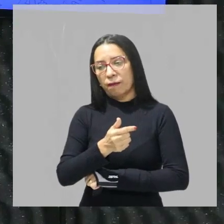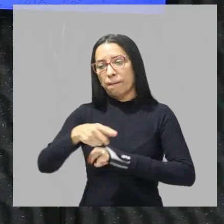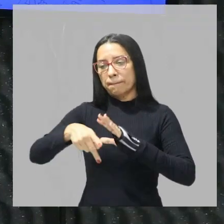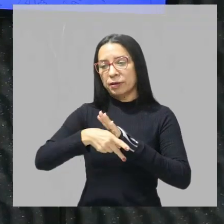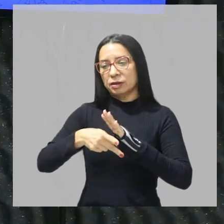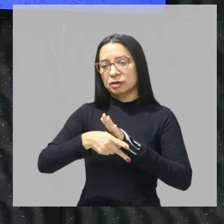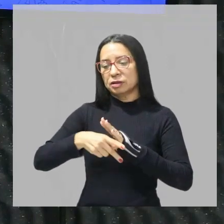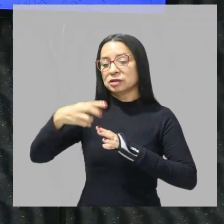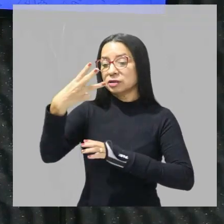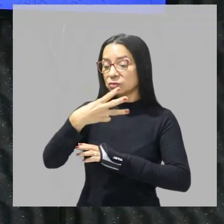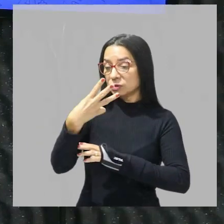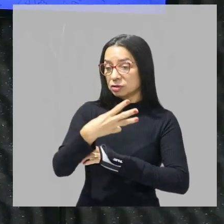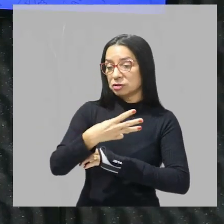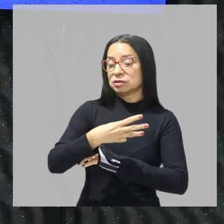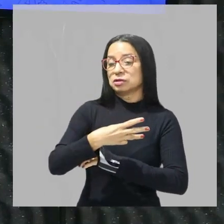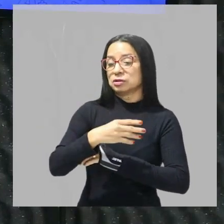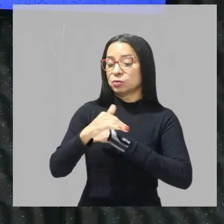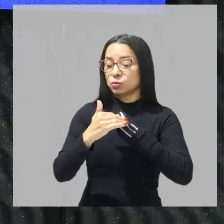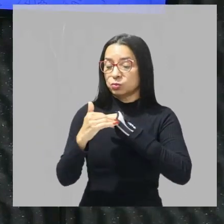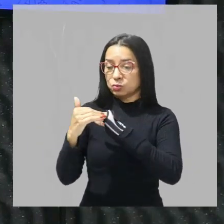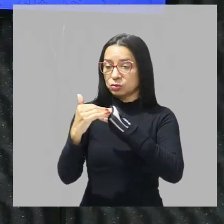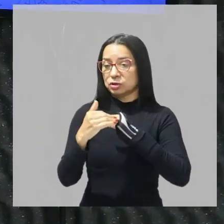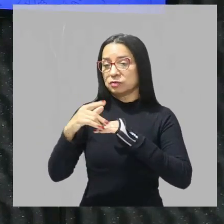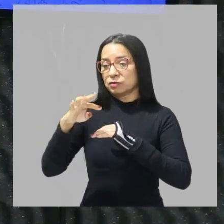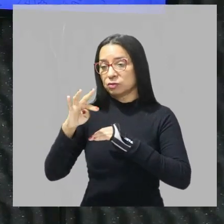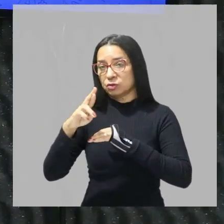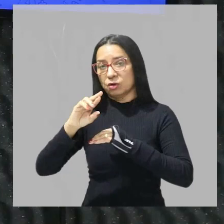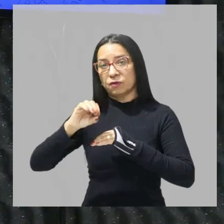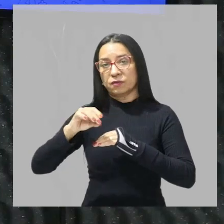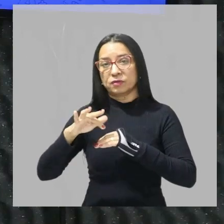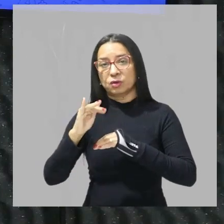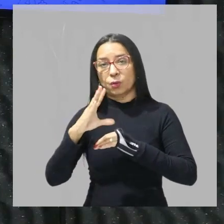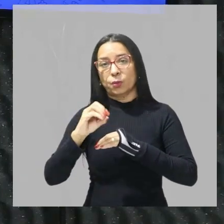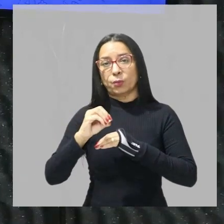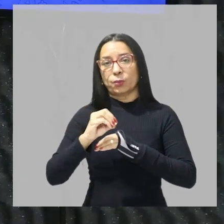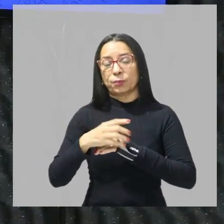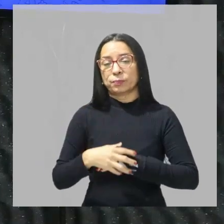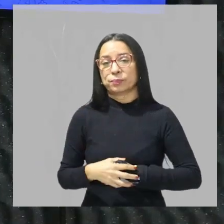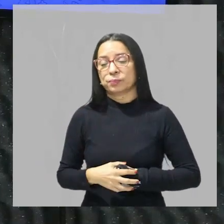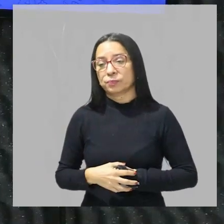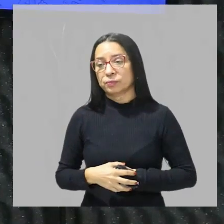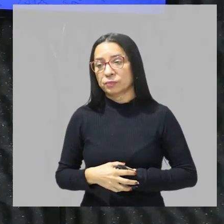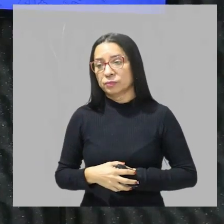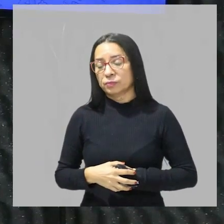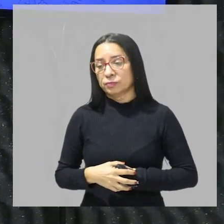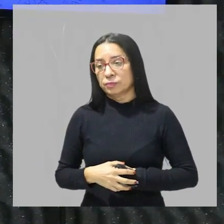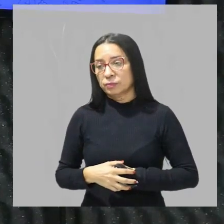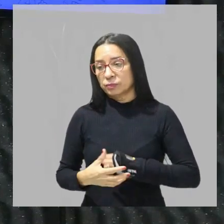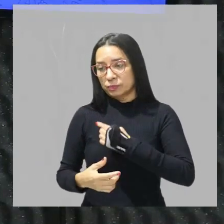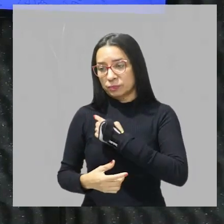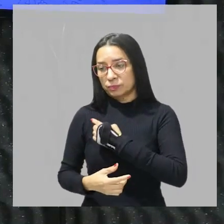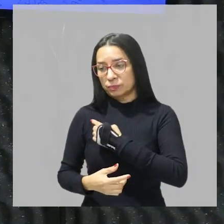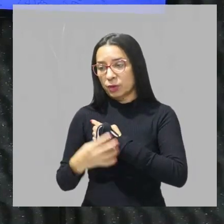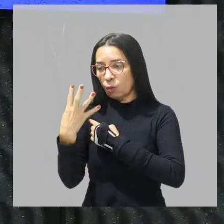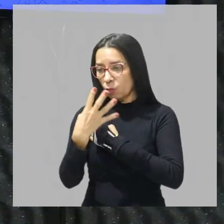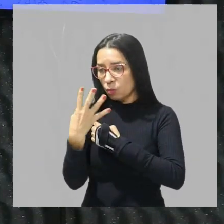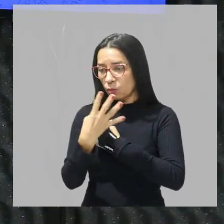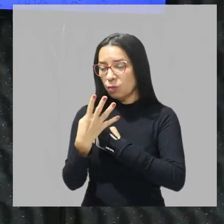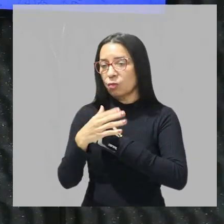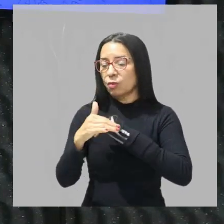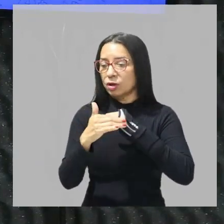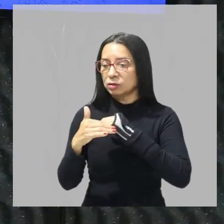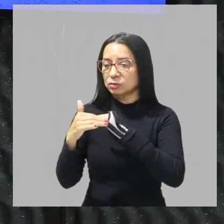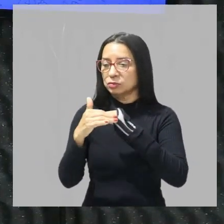pertence ao terceiro nível trófico. O terciário, o consumidor terciário, ele vai pertencer ao quarto nível